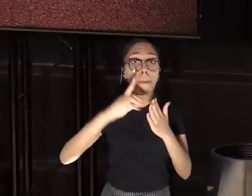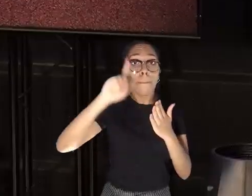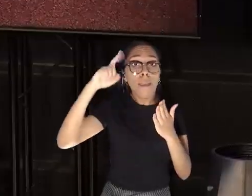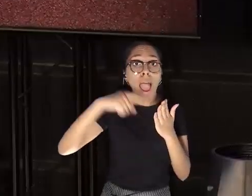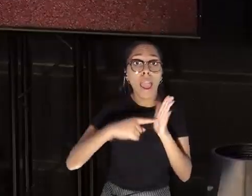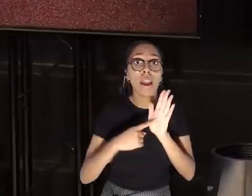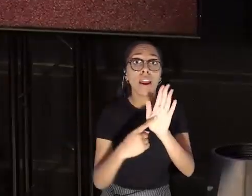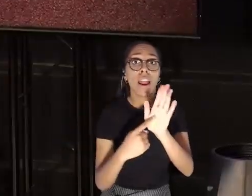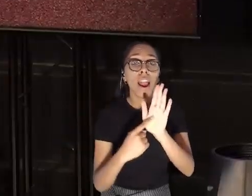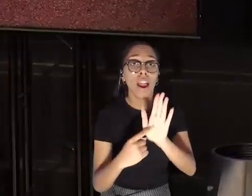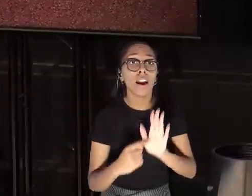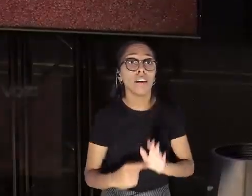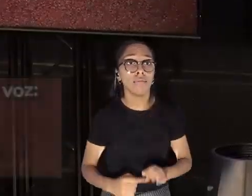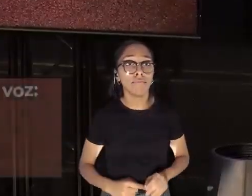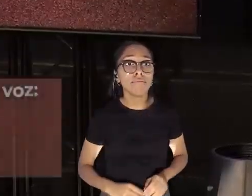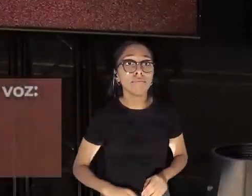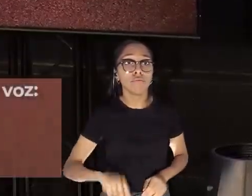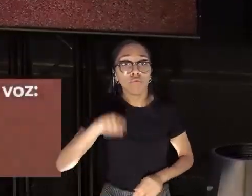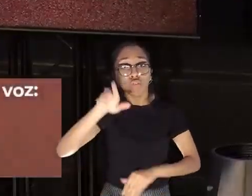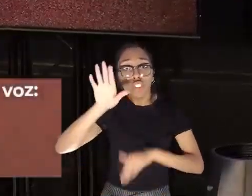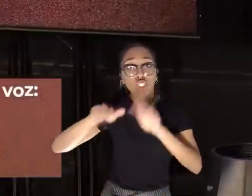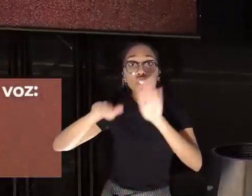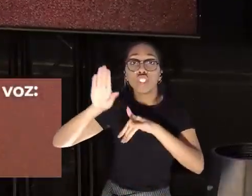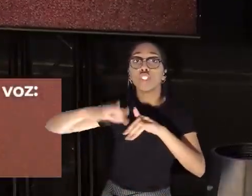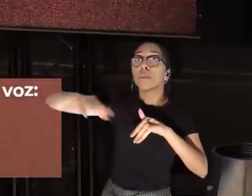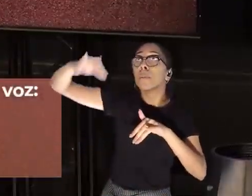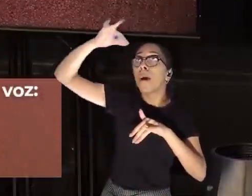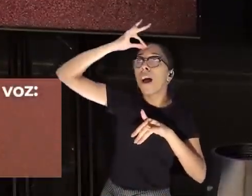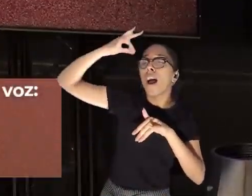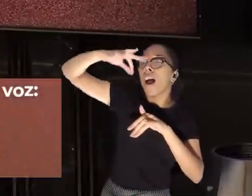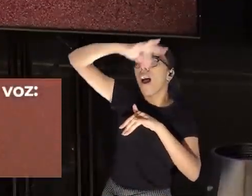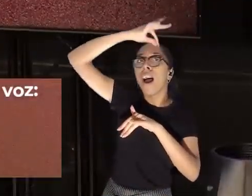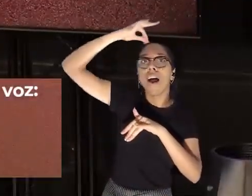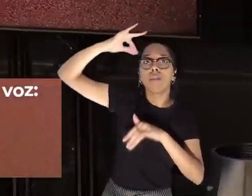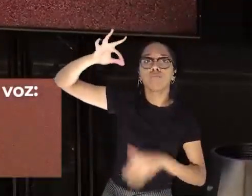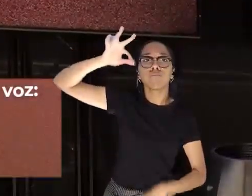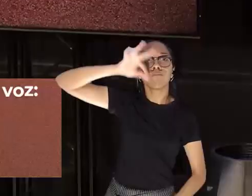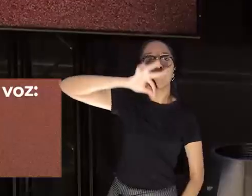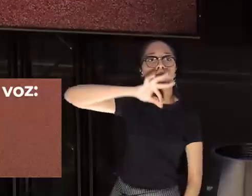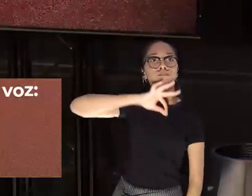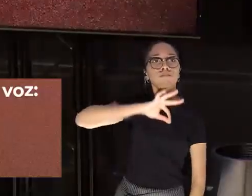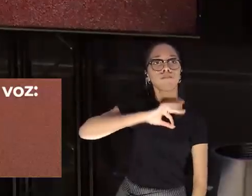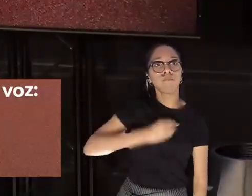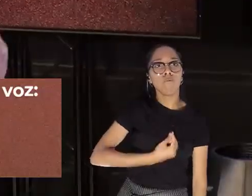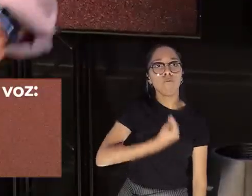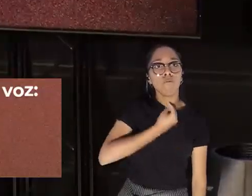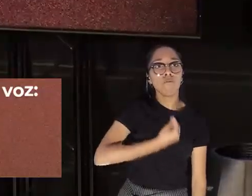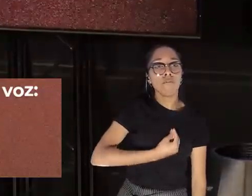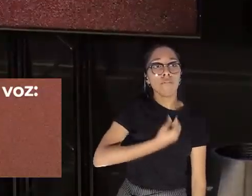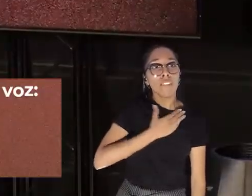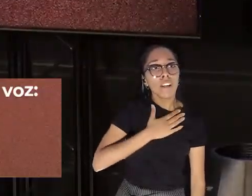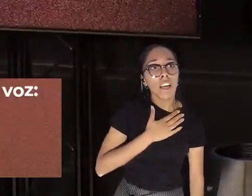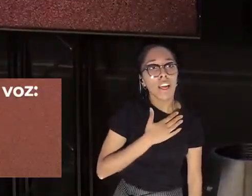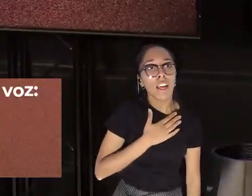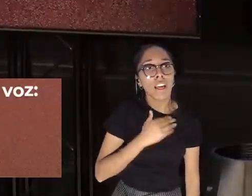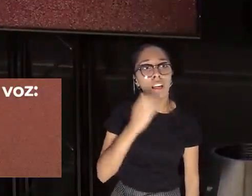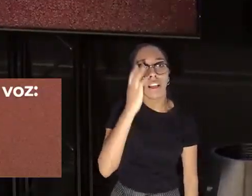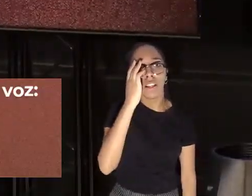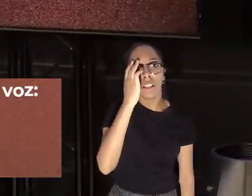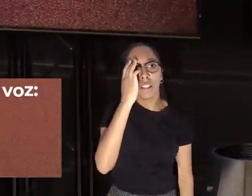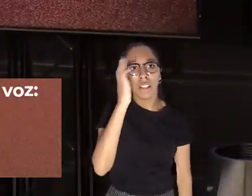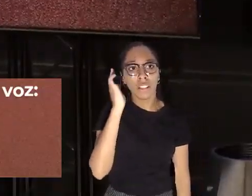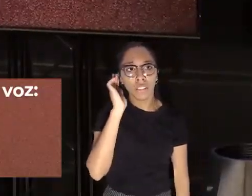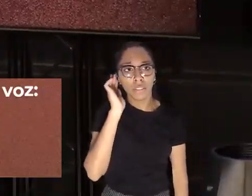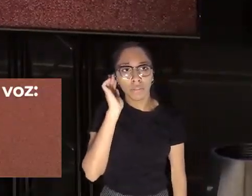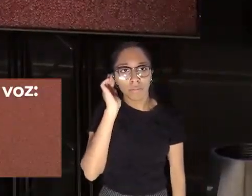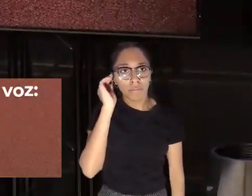37. Chama o Espírito Santo de manhã, chama o Espírito Santo à tarde, chama o Espírito Santo à noite, ó, no último e mais